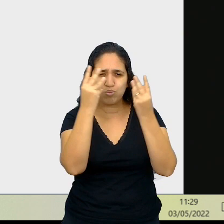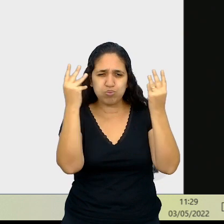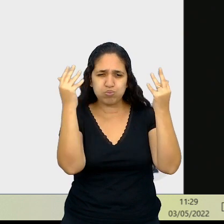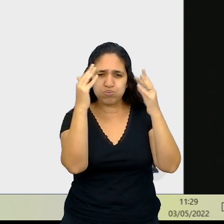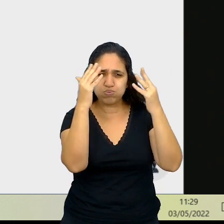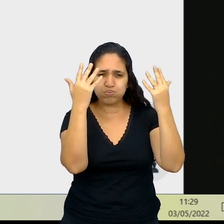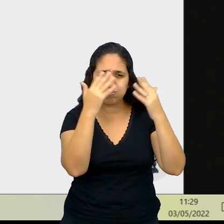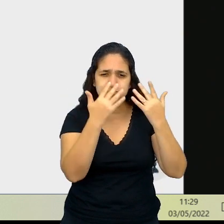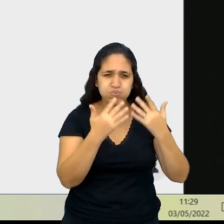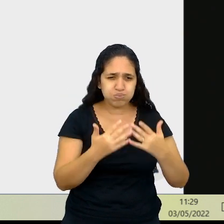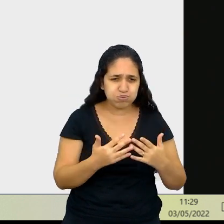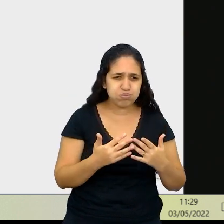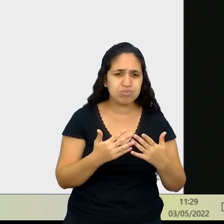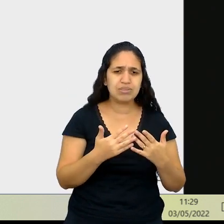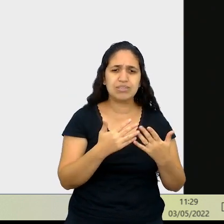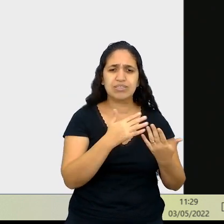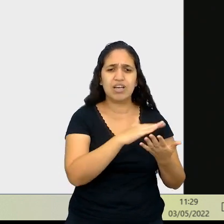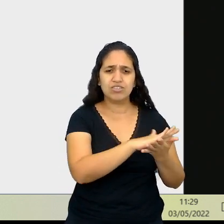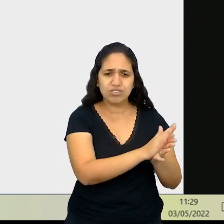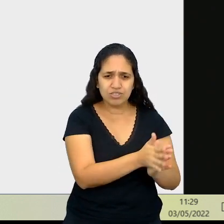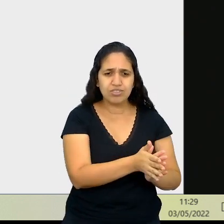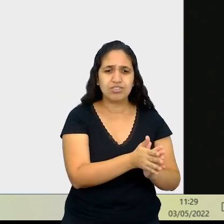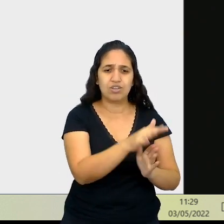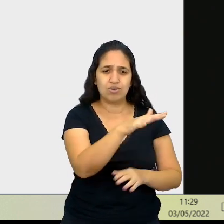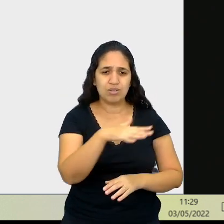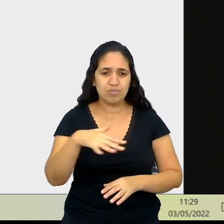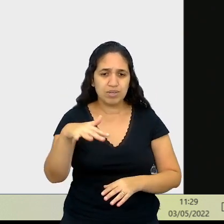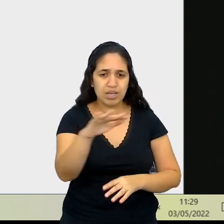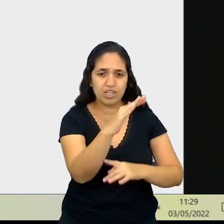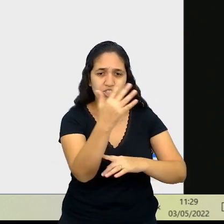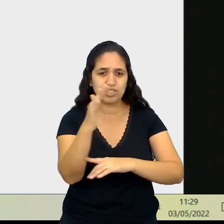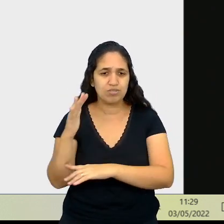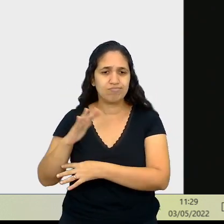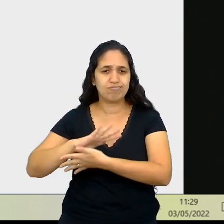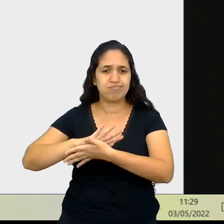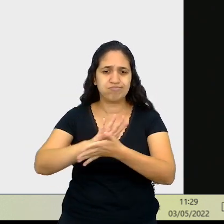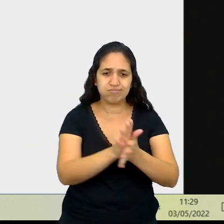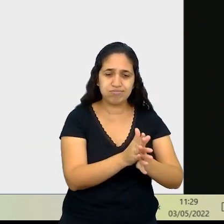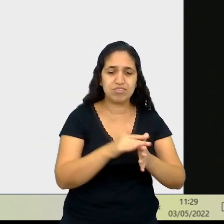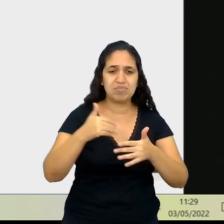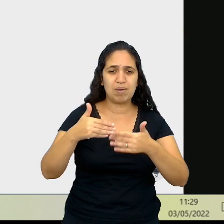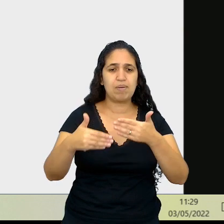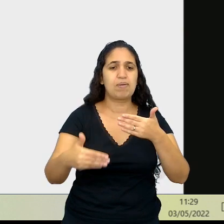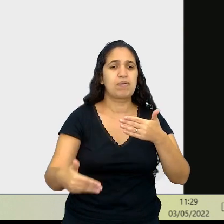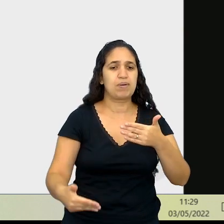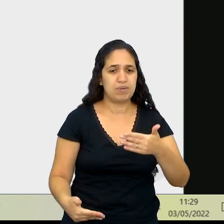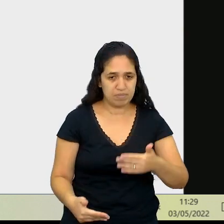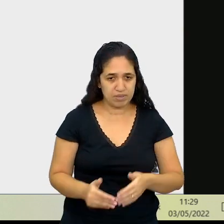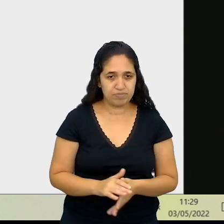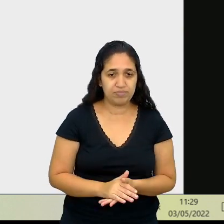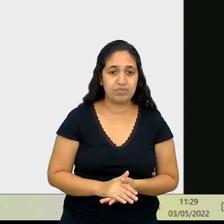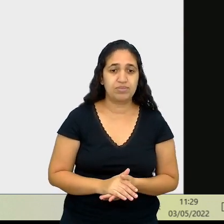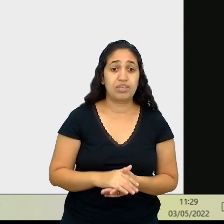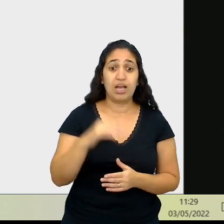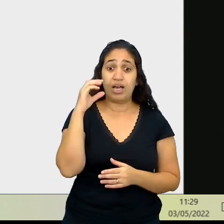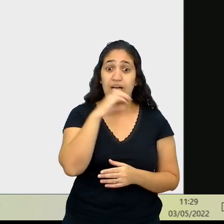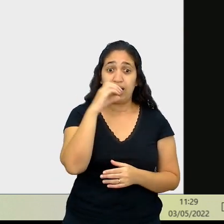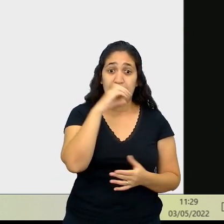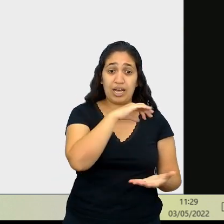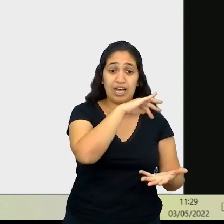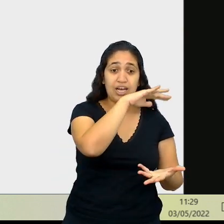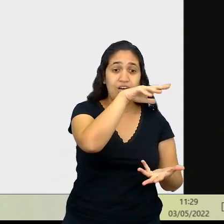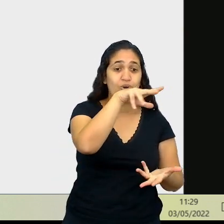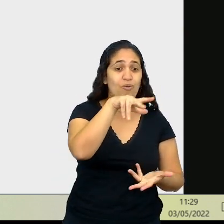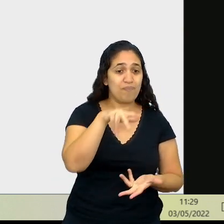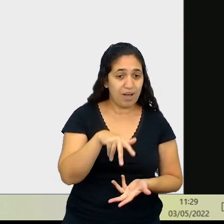escrevendo. Extinção, ambiente, devastação, urgência e assim por diante. Então, aquecimento global, né? Foi bem